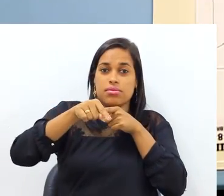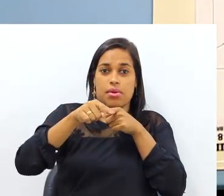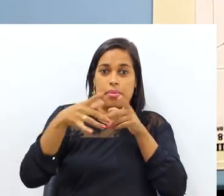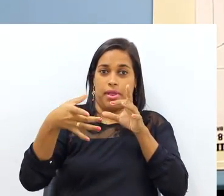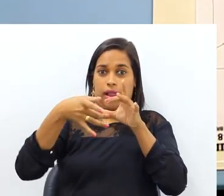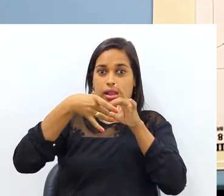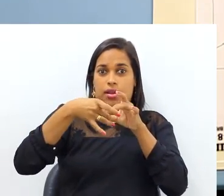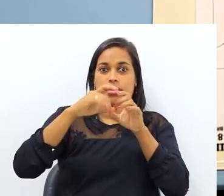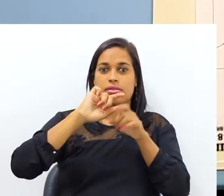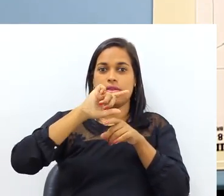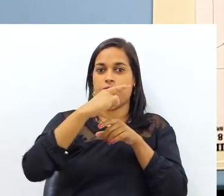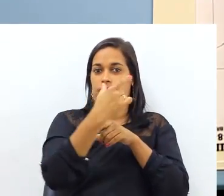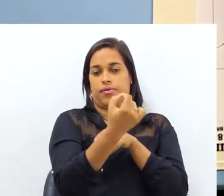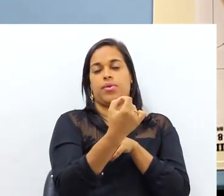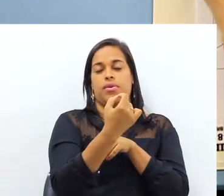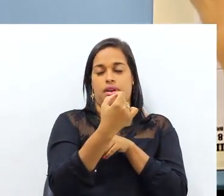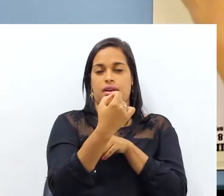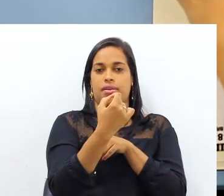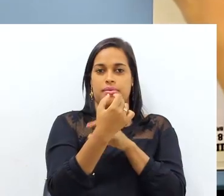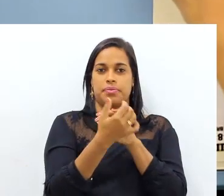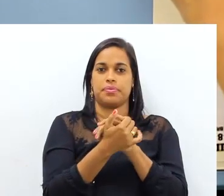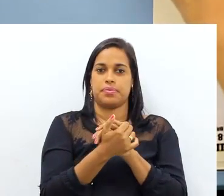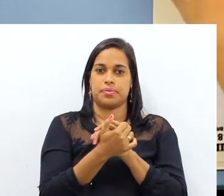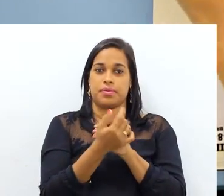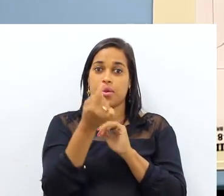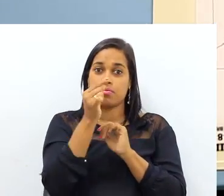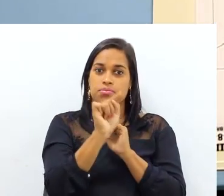ó, e vou marcar